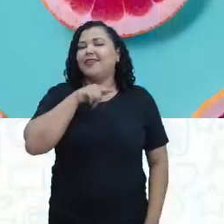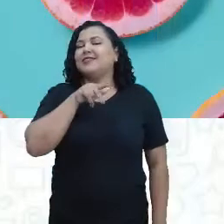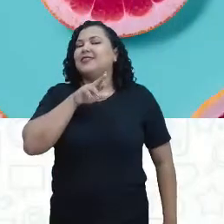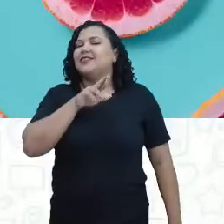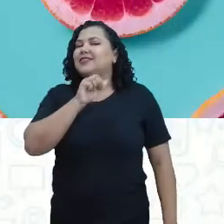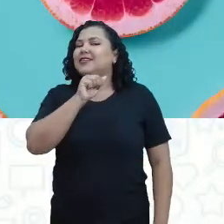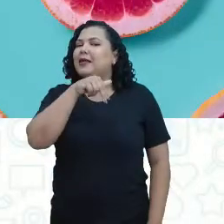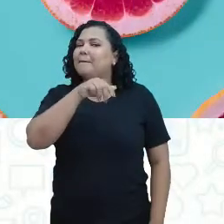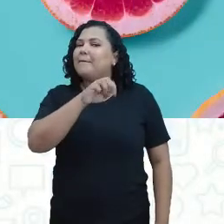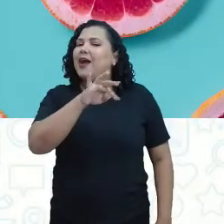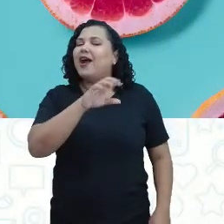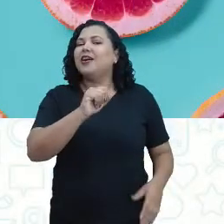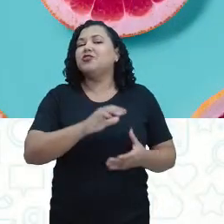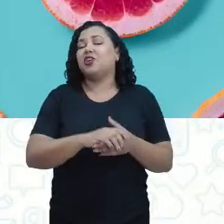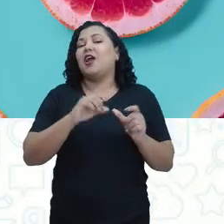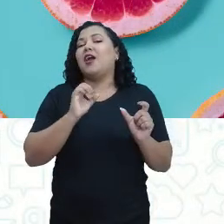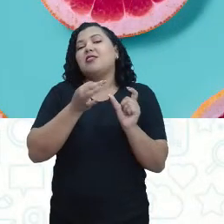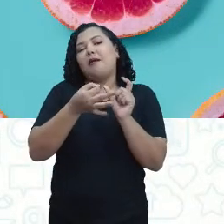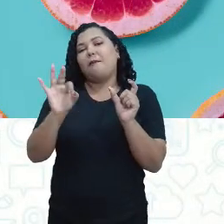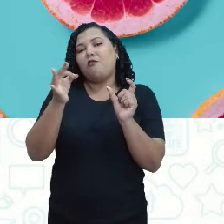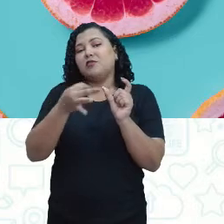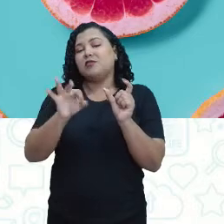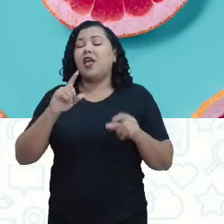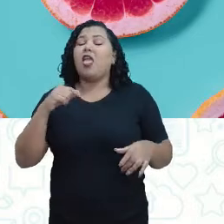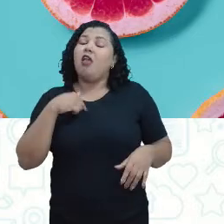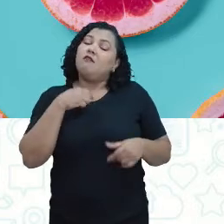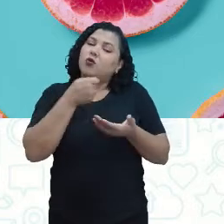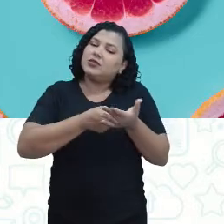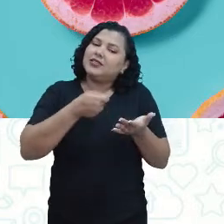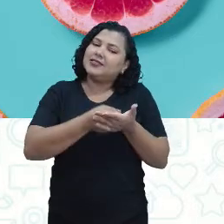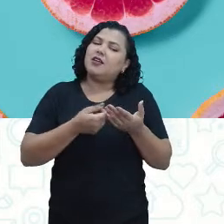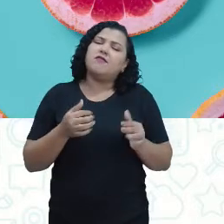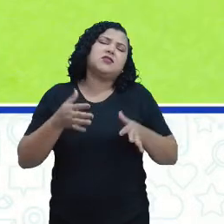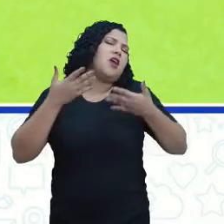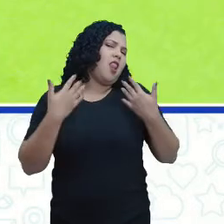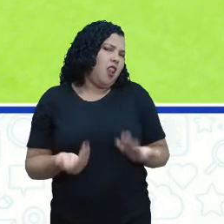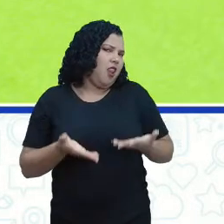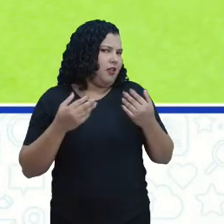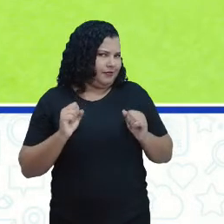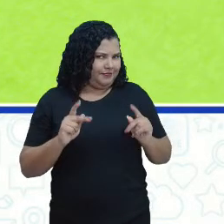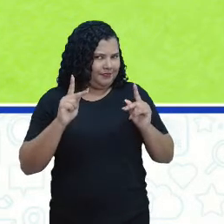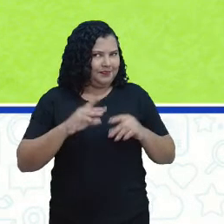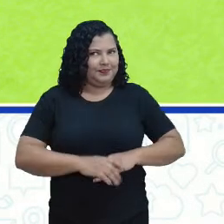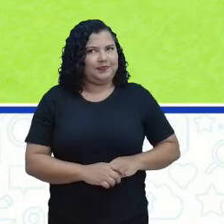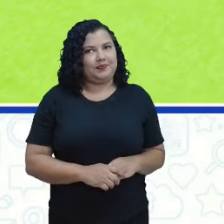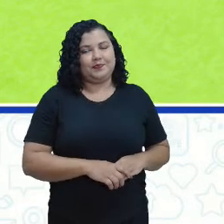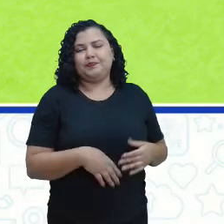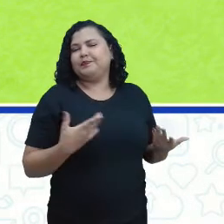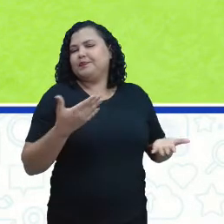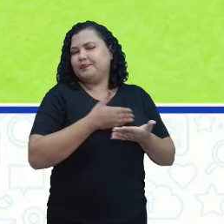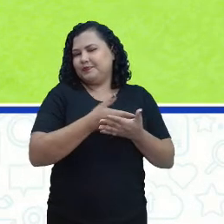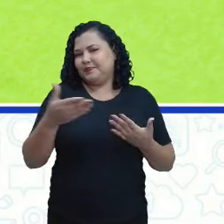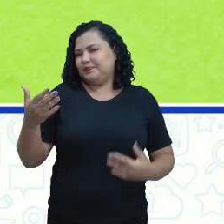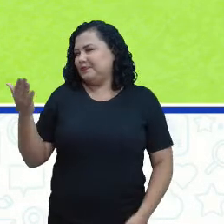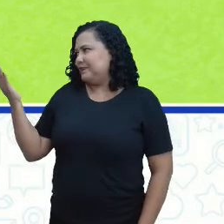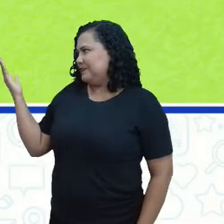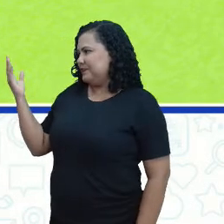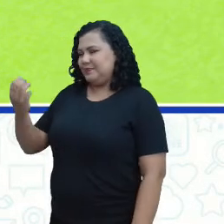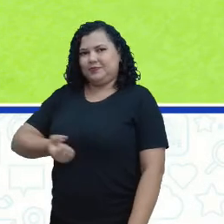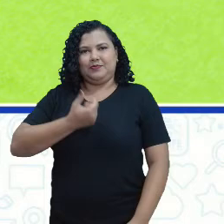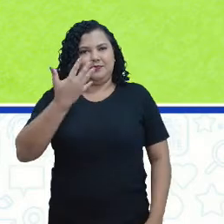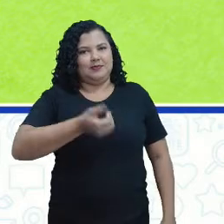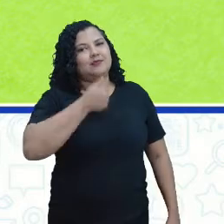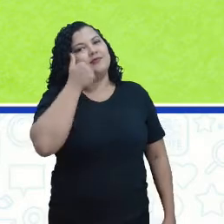da morfossintaxe, mas eu vou tentar fazer isso de um jeito mais leve, tá certo? Então, vamos começar lendo um poema de